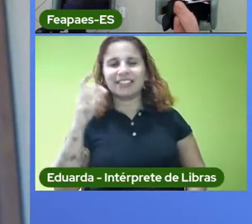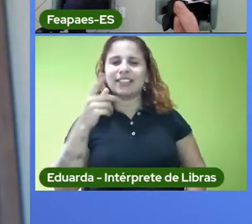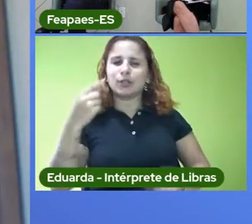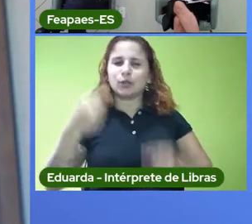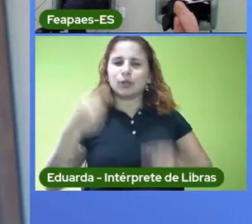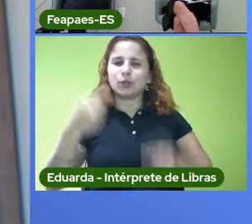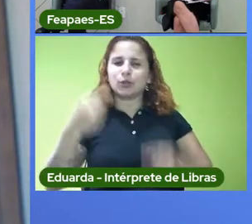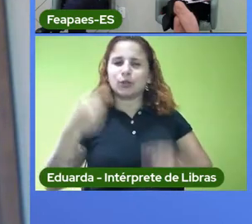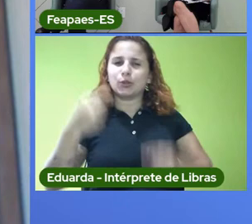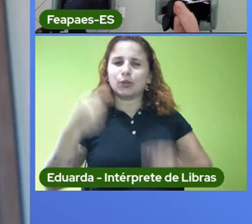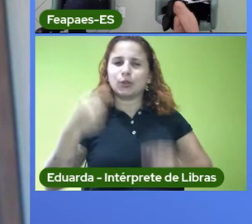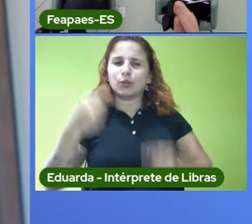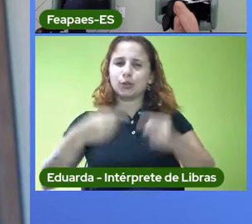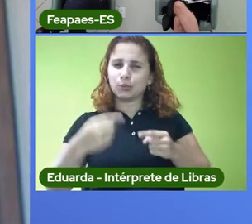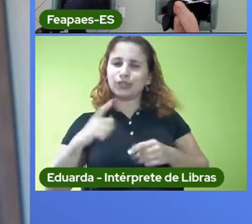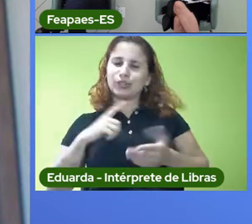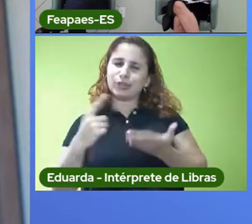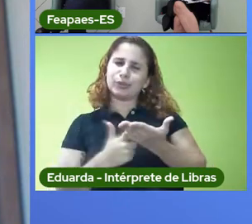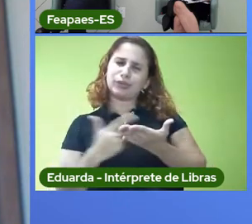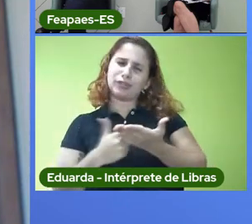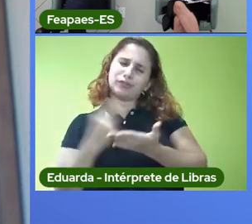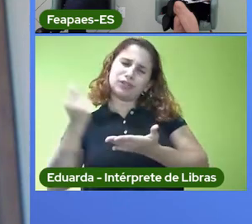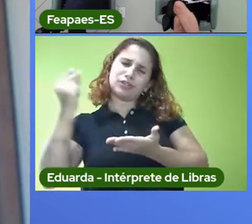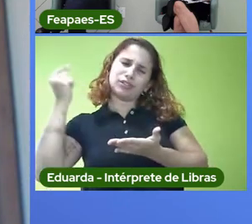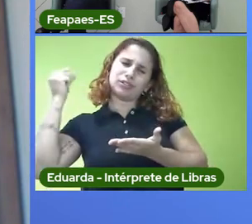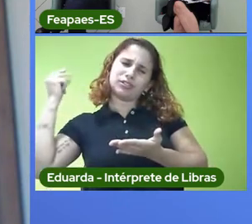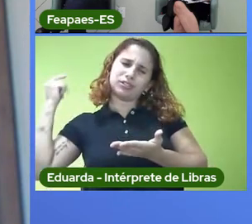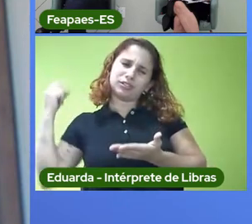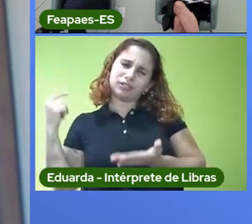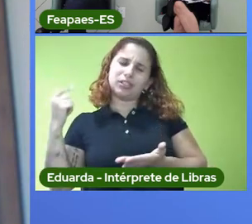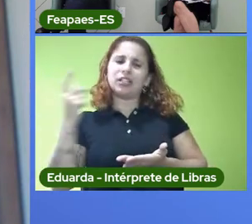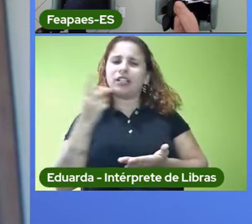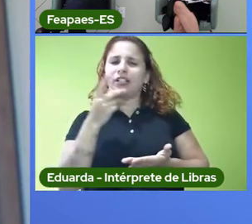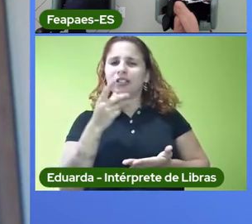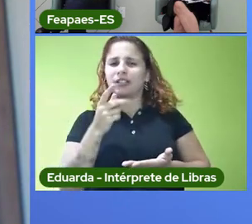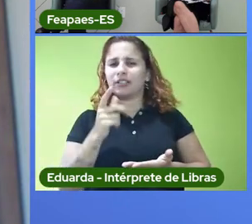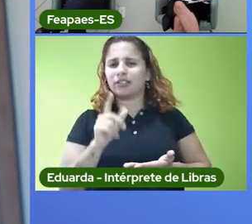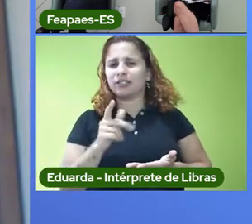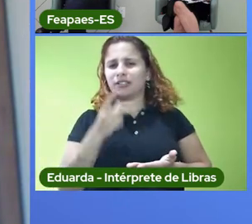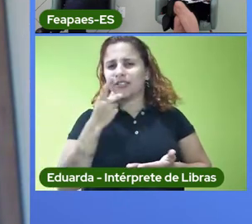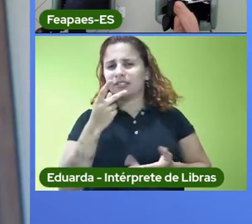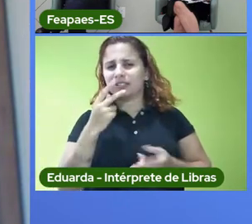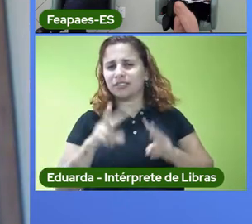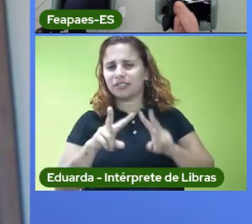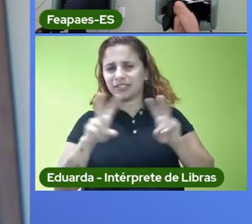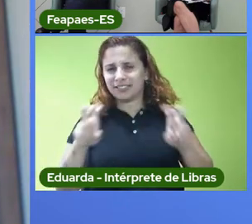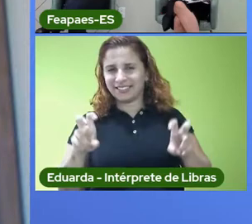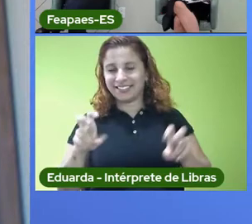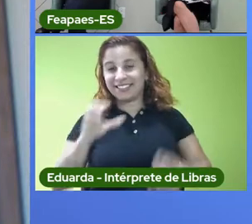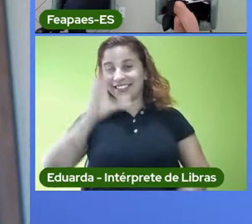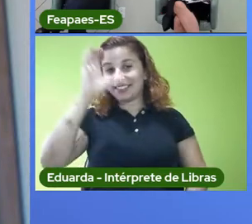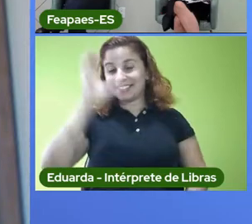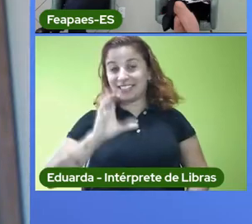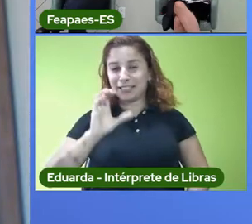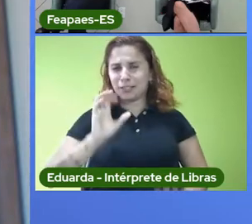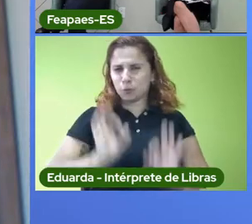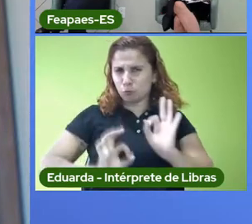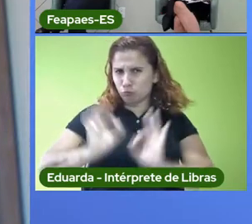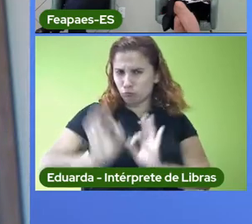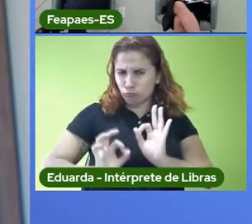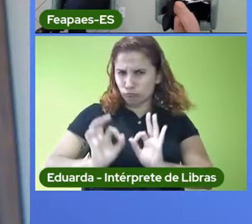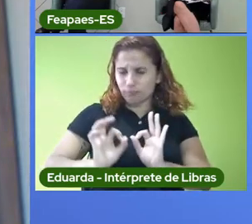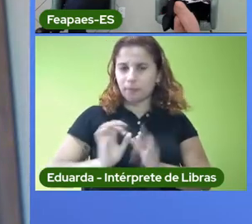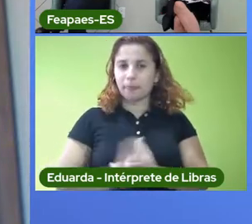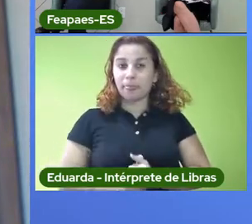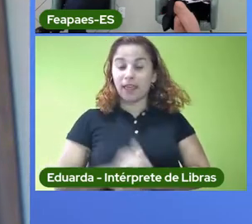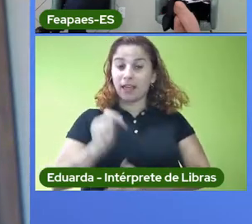livro clássico dele lá, Cidadania e Justiça, que ele criou um conceito que chama de cidadania regulada. Ele disse que o Brasil, até